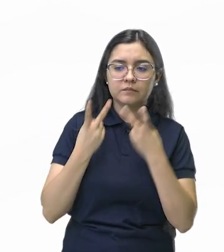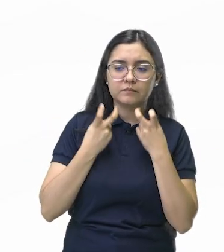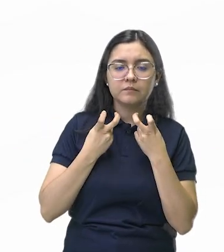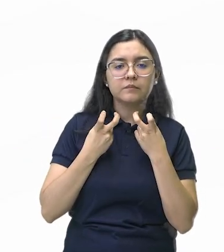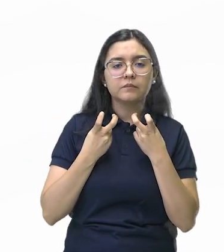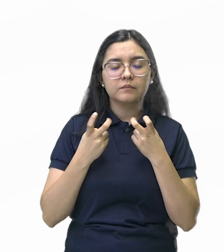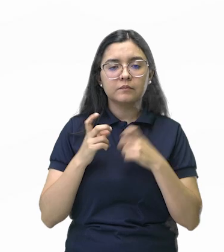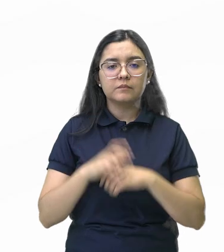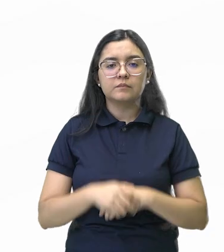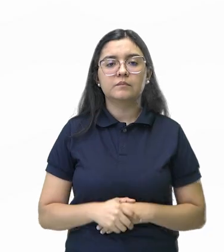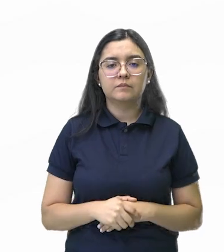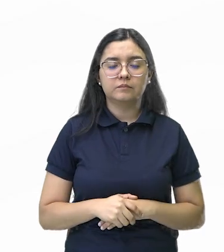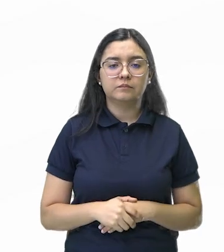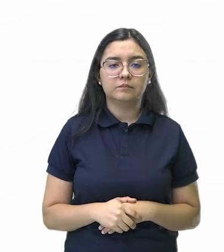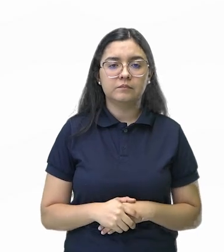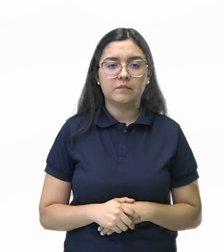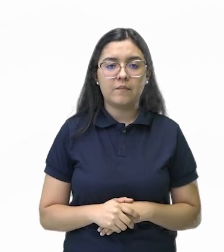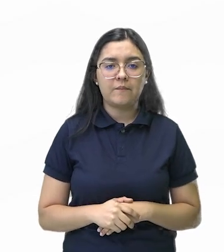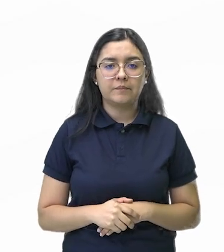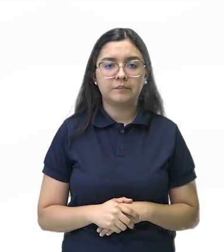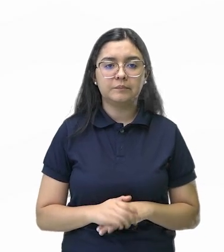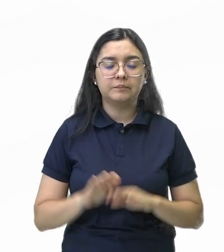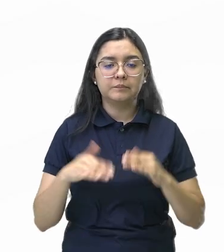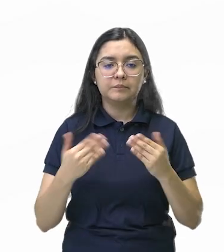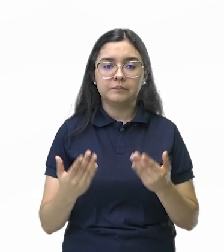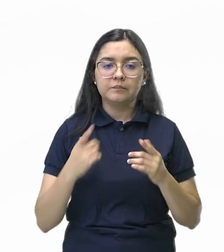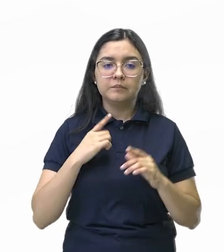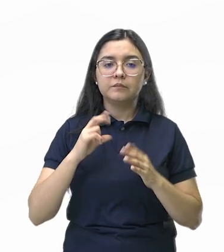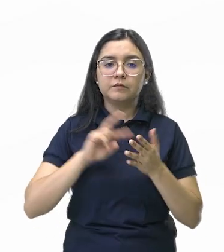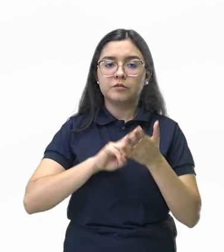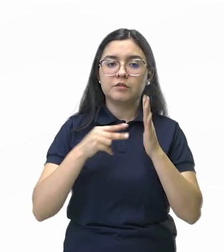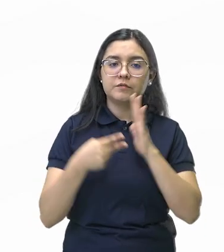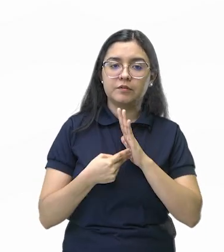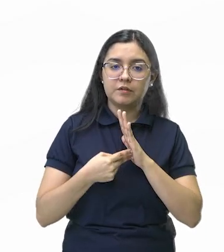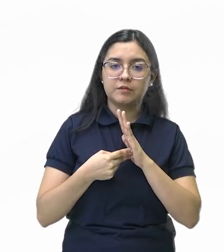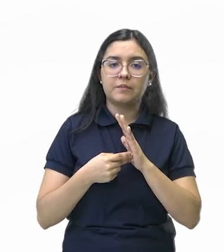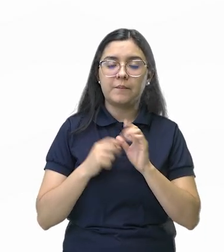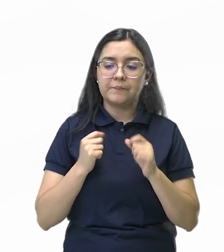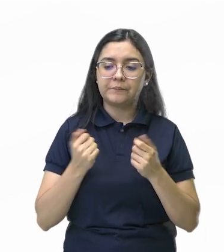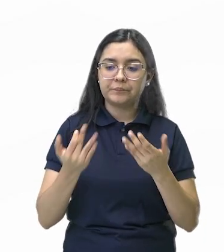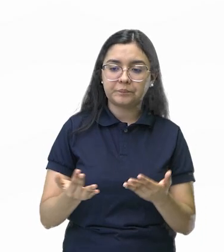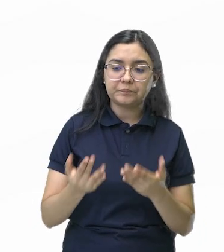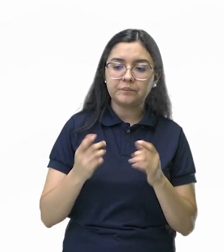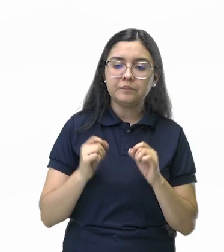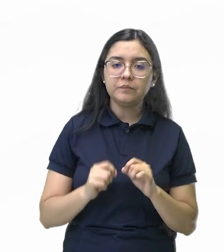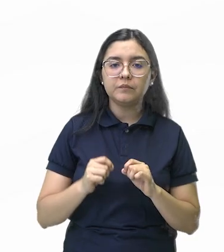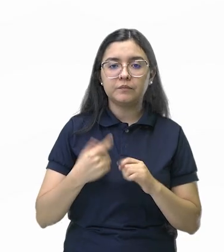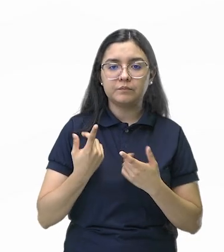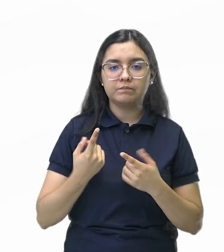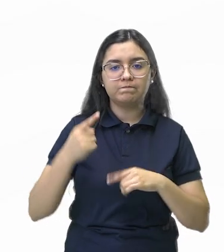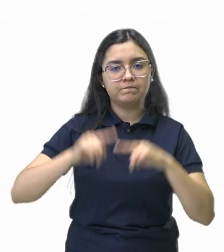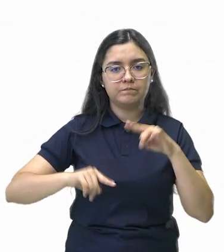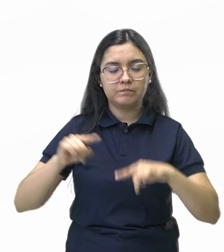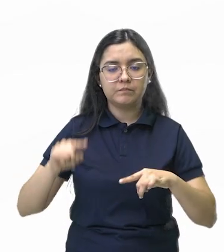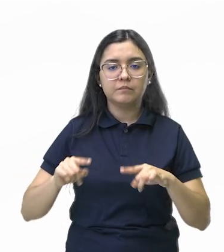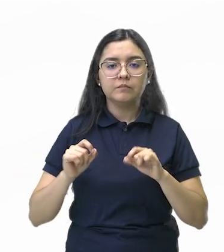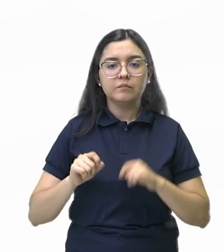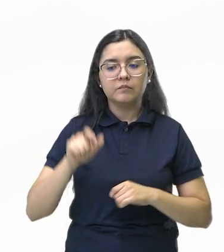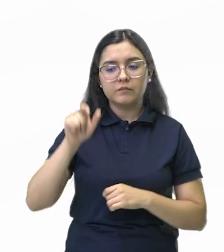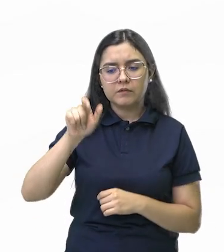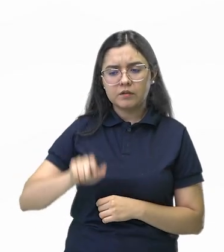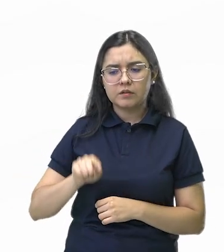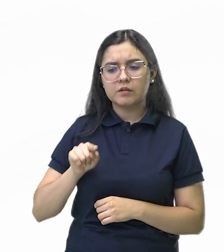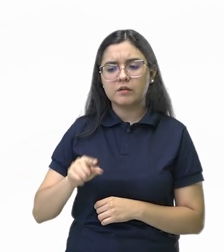esse fenômeno. A partir do significado que eu dou para o objeto, ele passa a ter